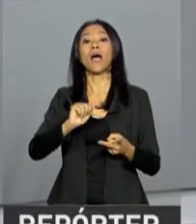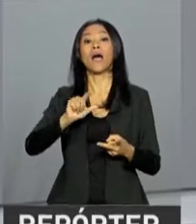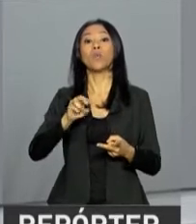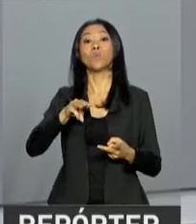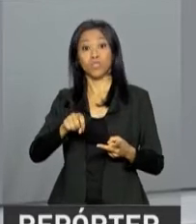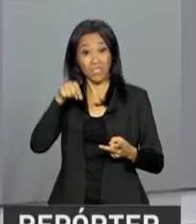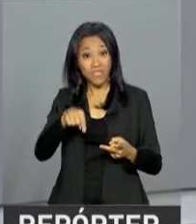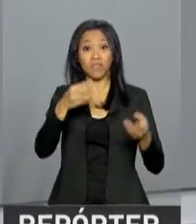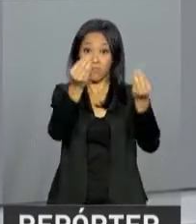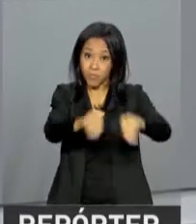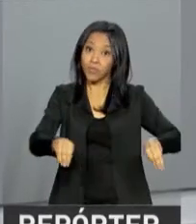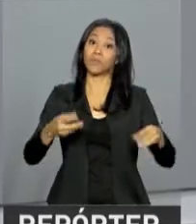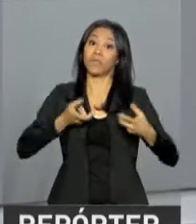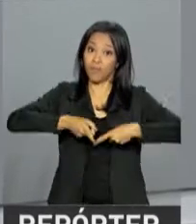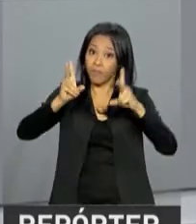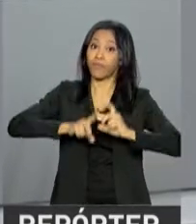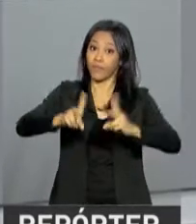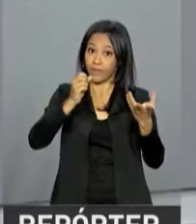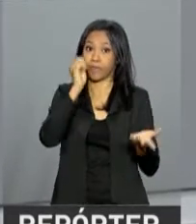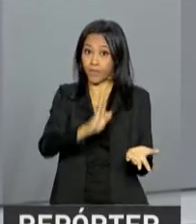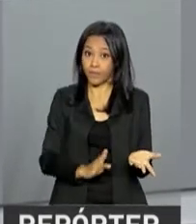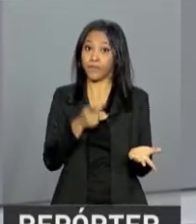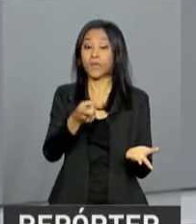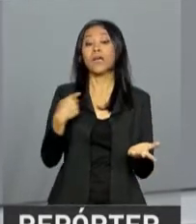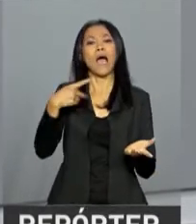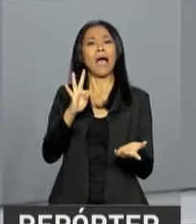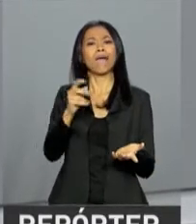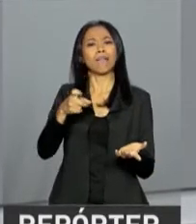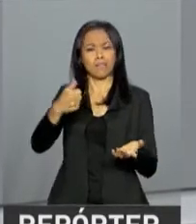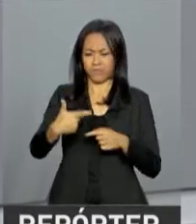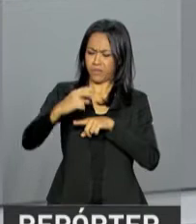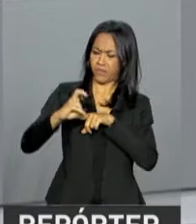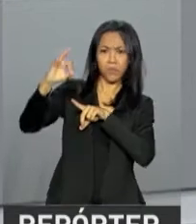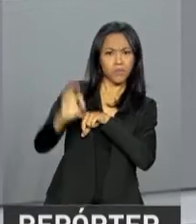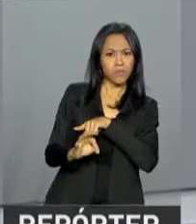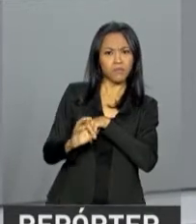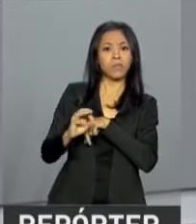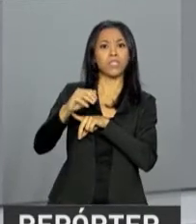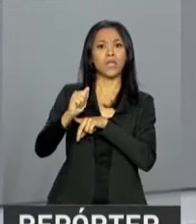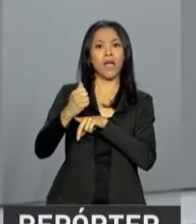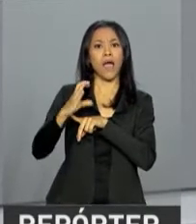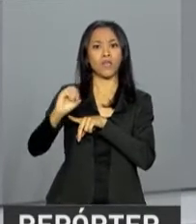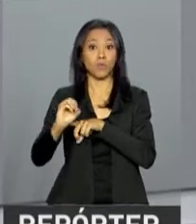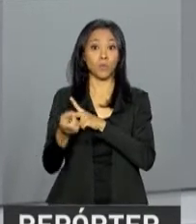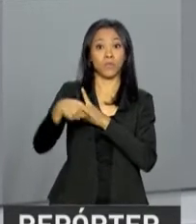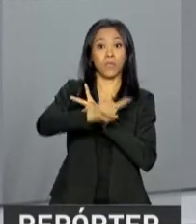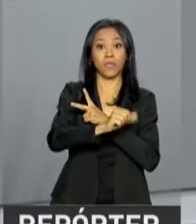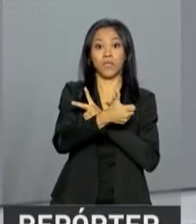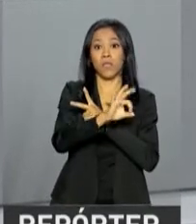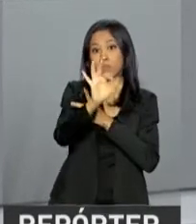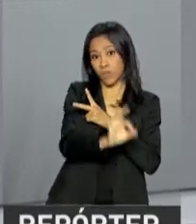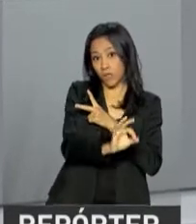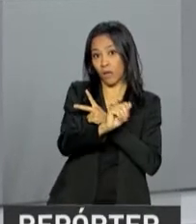exportações a justificativa do governo americano para taxar em 25 por cento as exportações de aço e em 10% as de alumínio